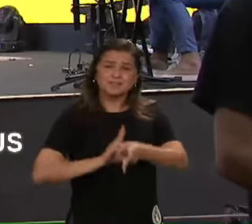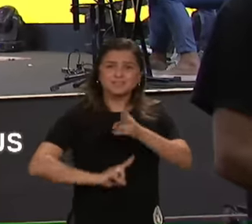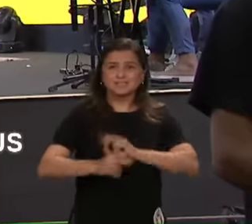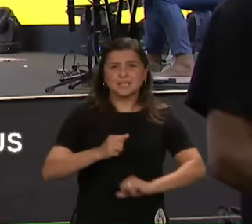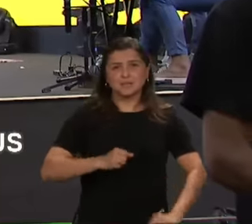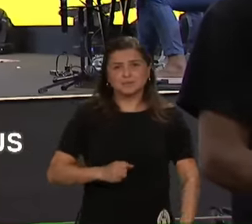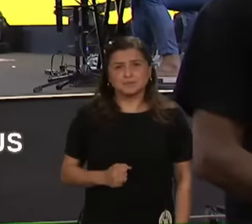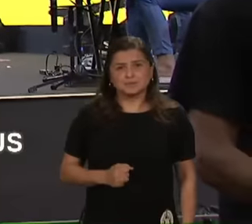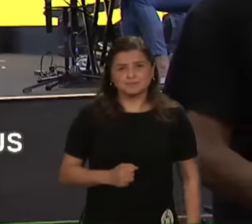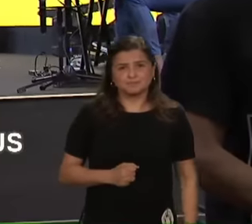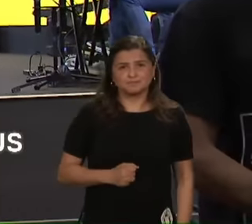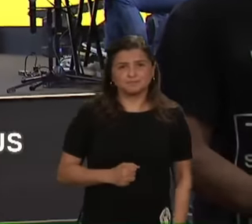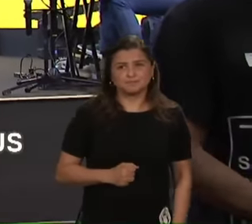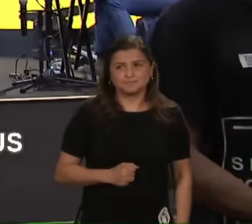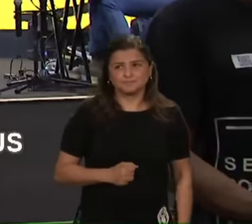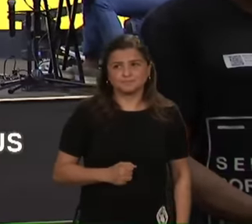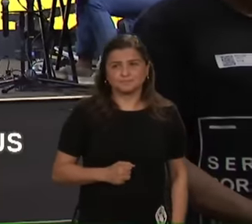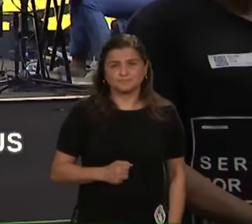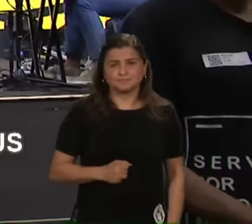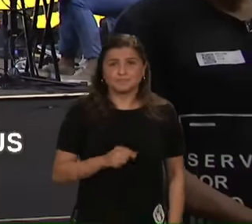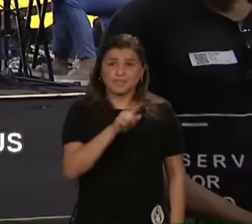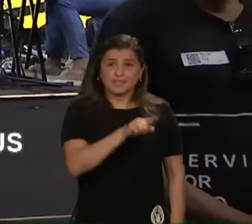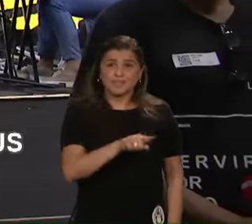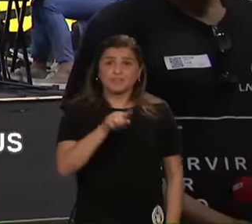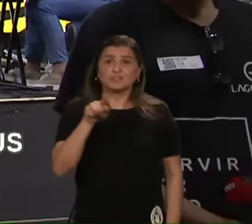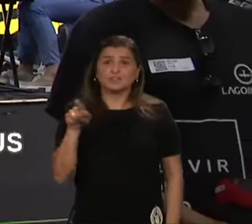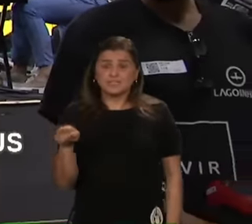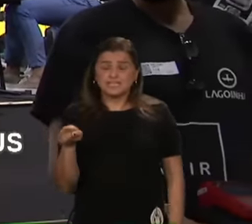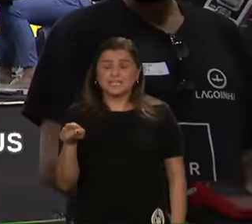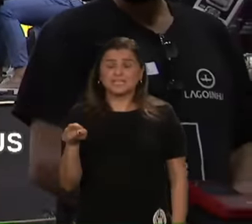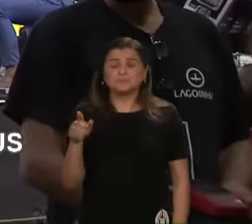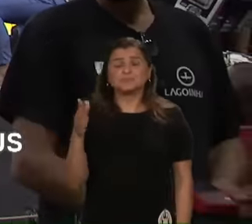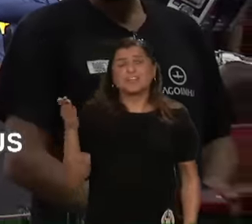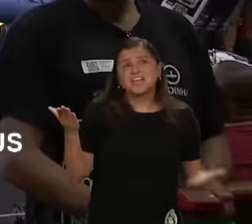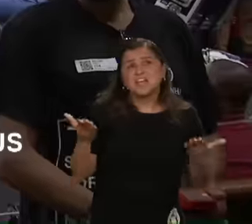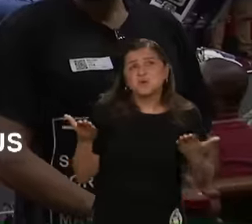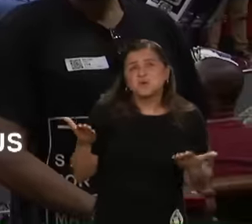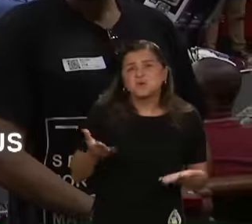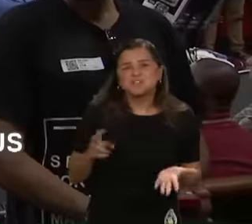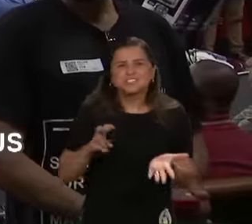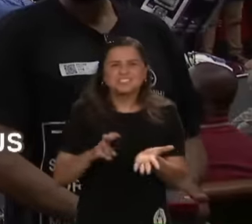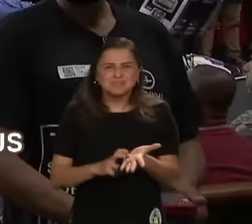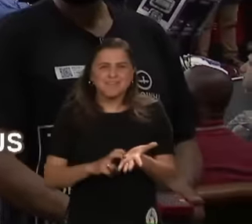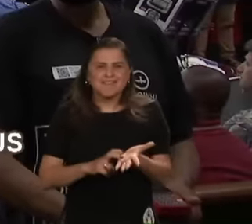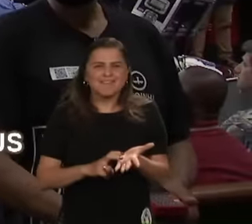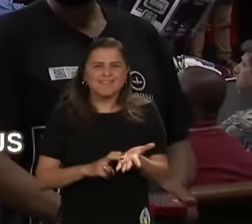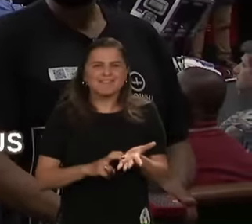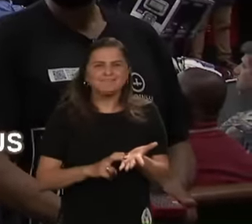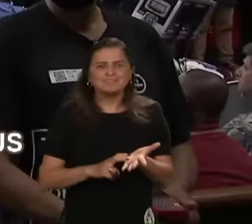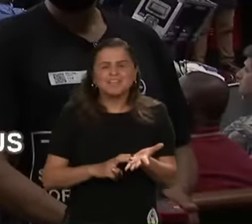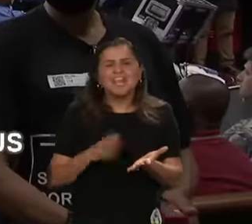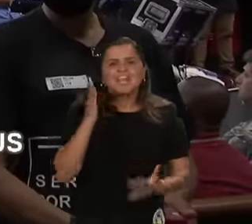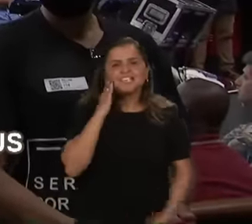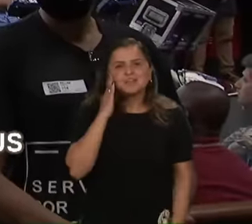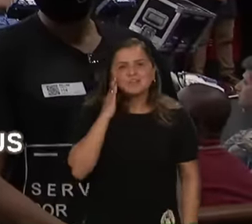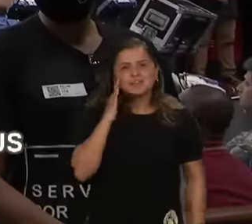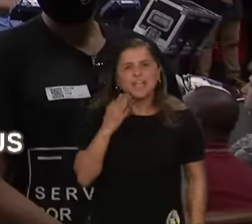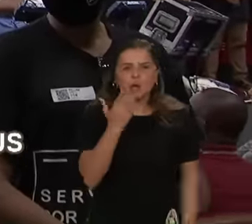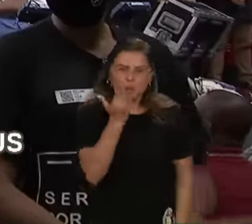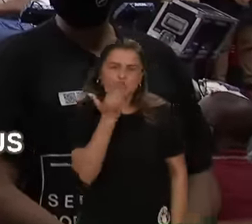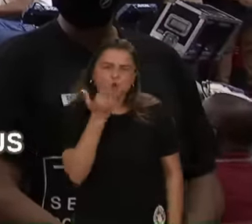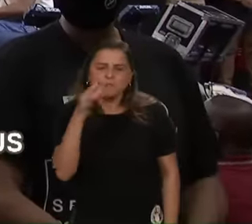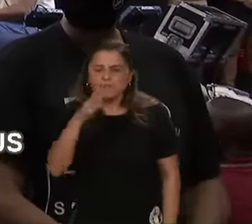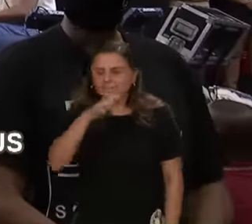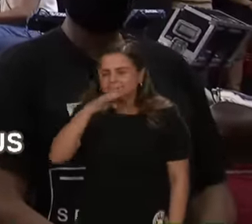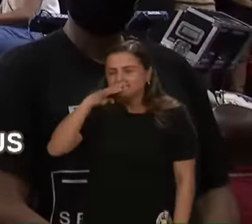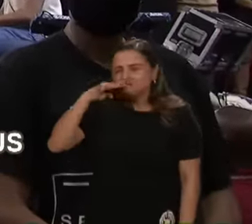que sua boca fique cheia essa manhã. Sabe quando há um prato gostoso para comer, aquele